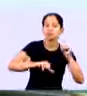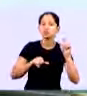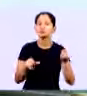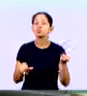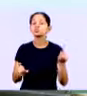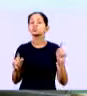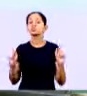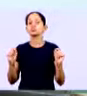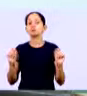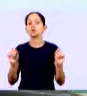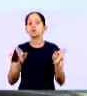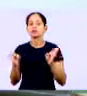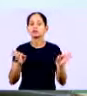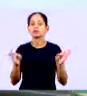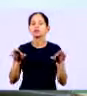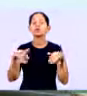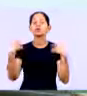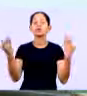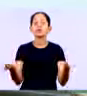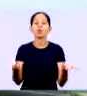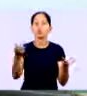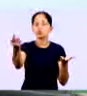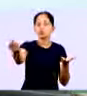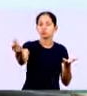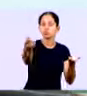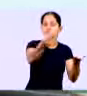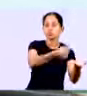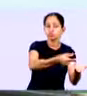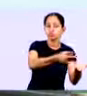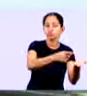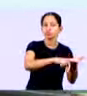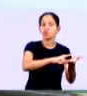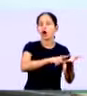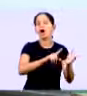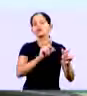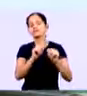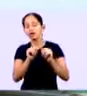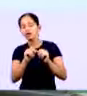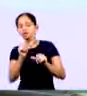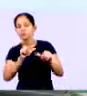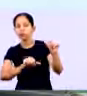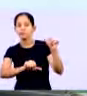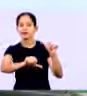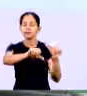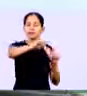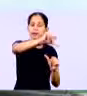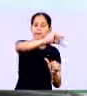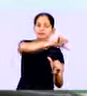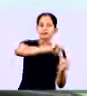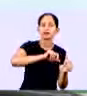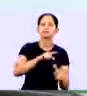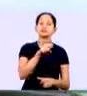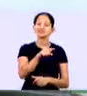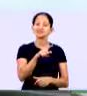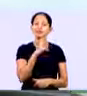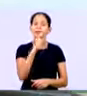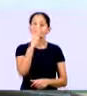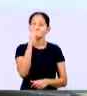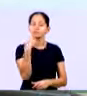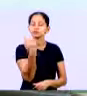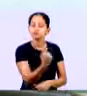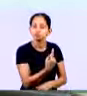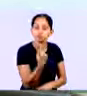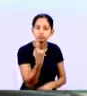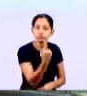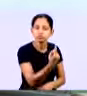dinheiro, você recebe o dinheiro que o cliente pagou, compra a matéria-prima, produz um novo produto, vende, entra outro dinheiro, então ele está girando, ele entra e sai